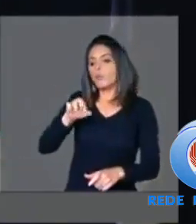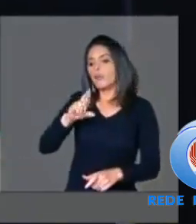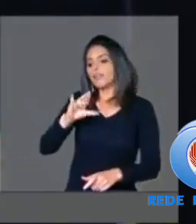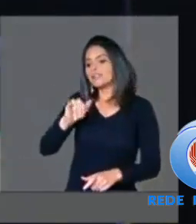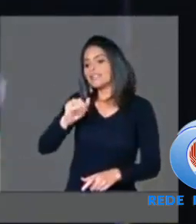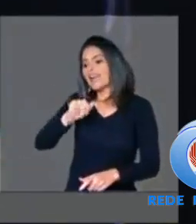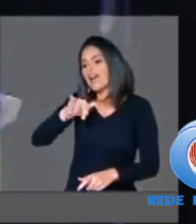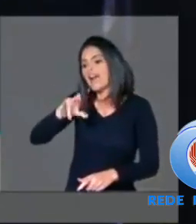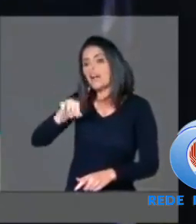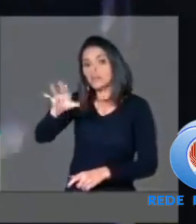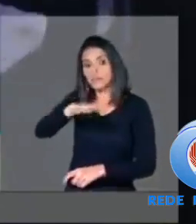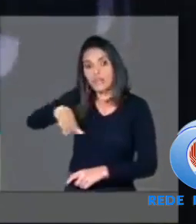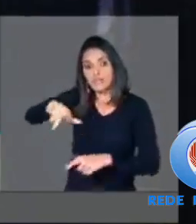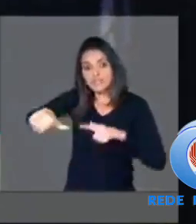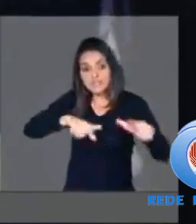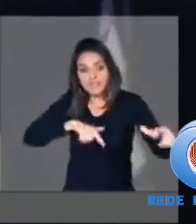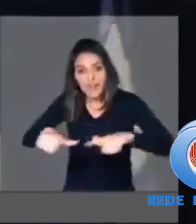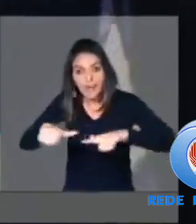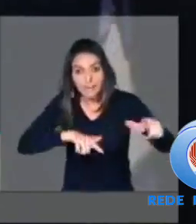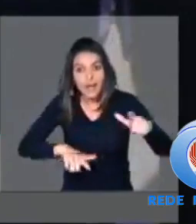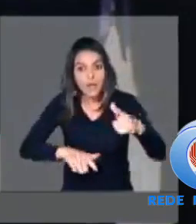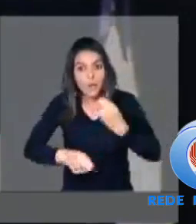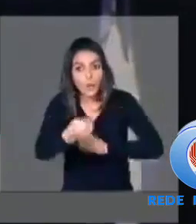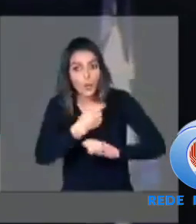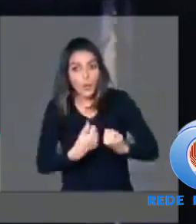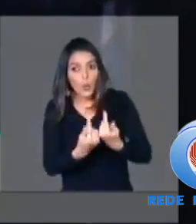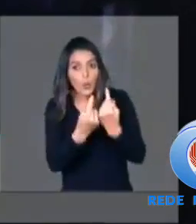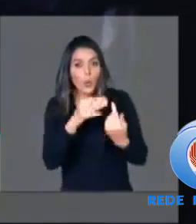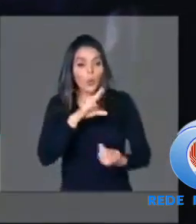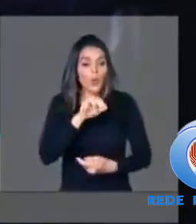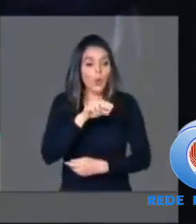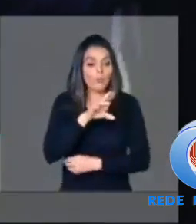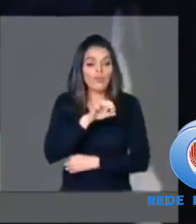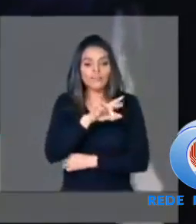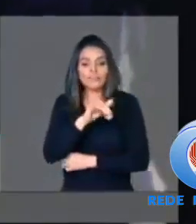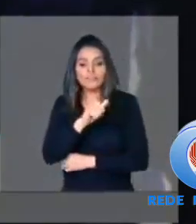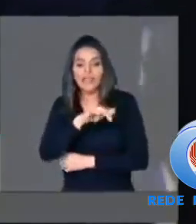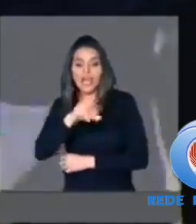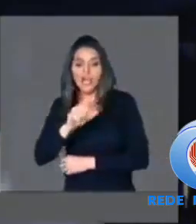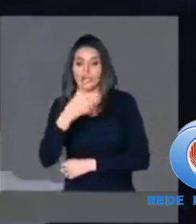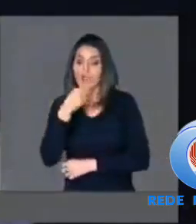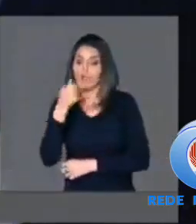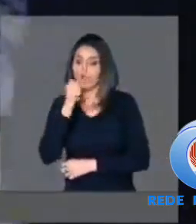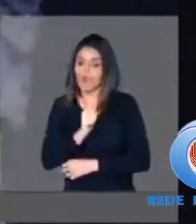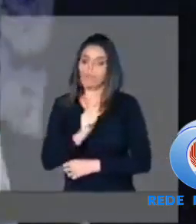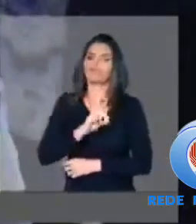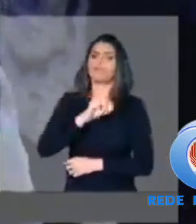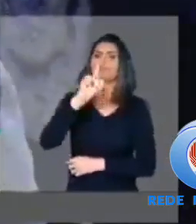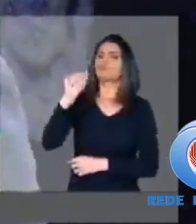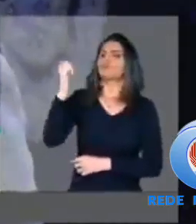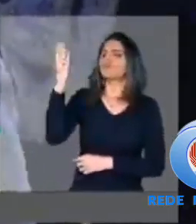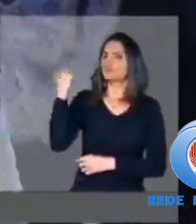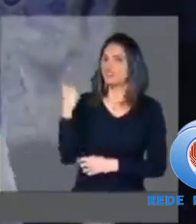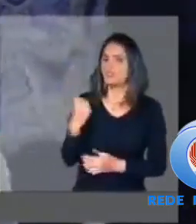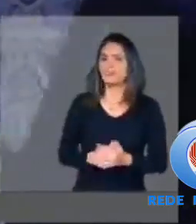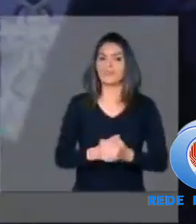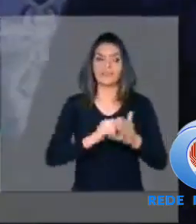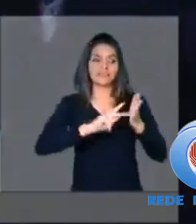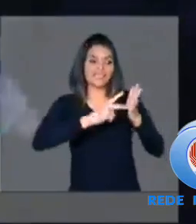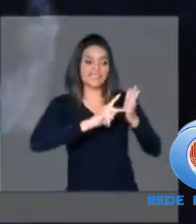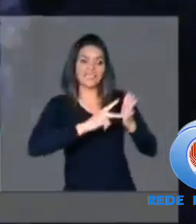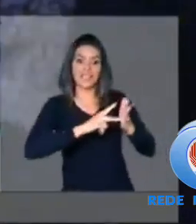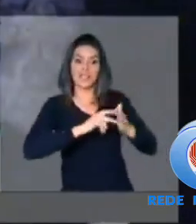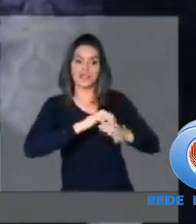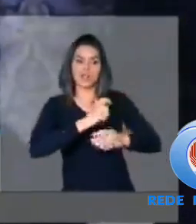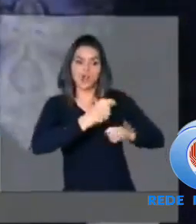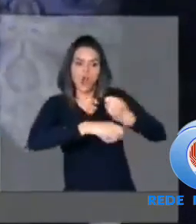E agora eu quero me dirigir a eles, comerciários e comerciárias. Certa vez, uma campanha do Sindicato dos Comerciários no Rio Grande do